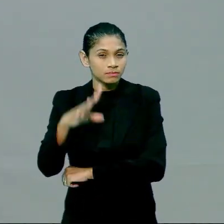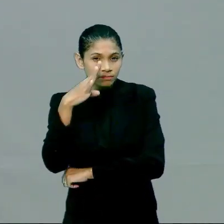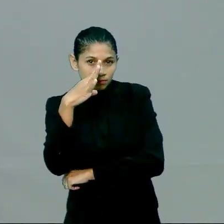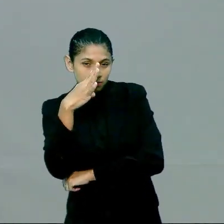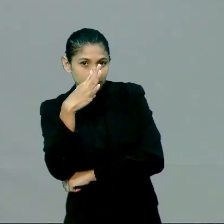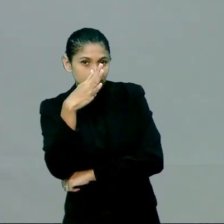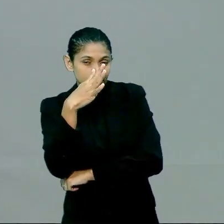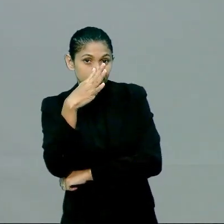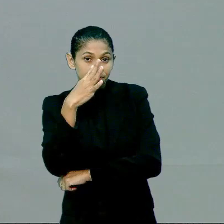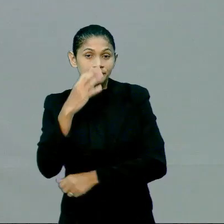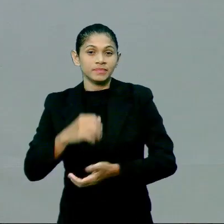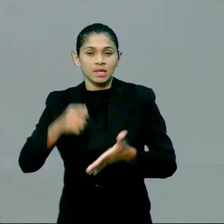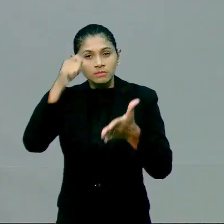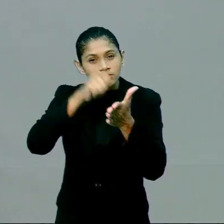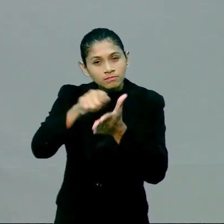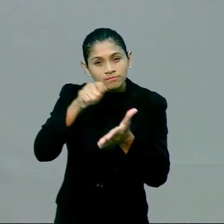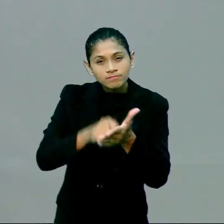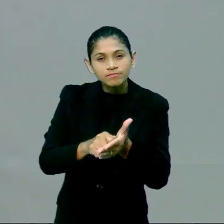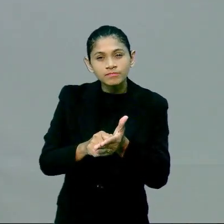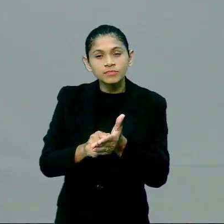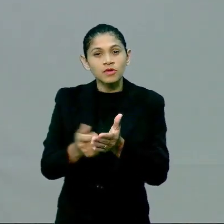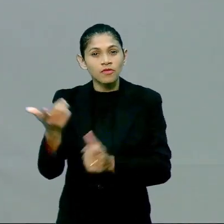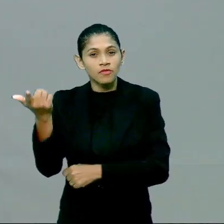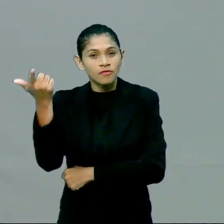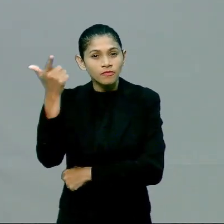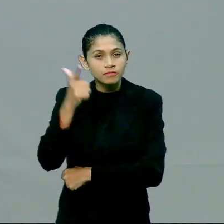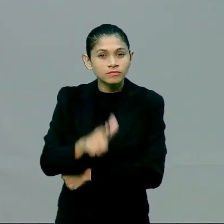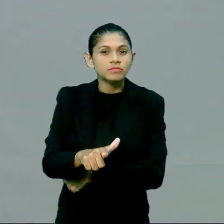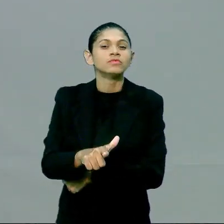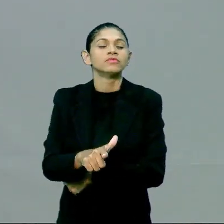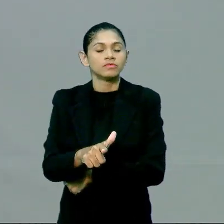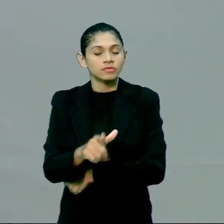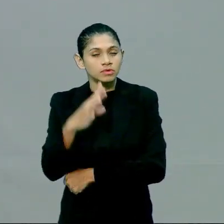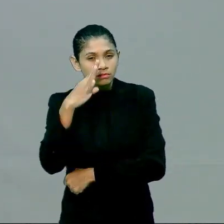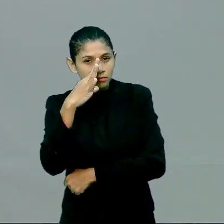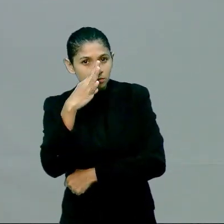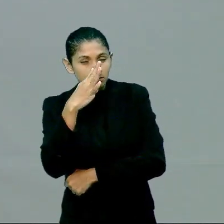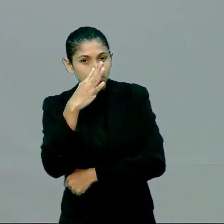Caso você queira anotar, rever, pausar, ver